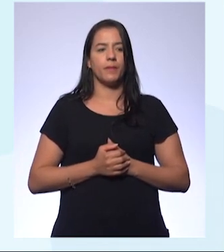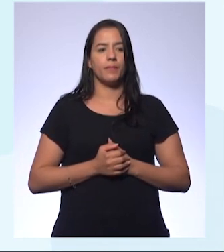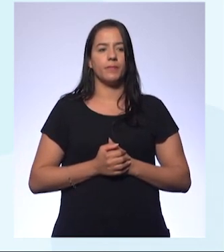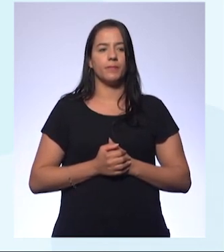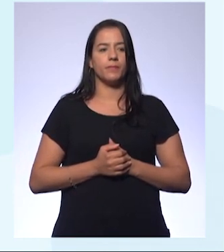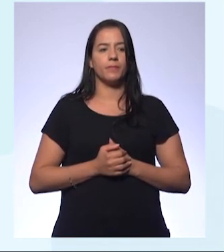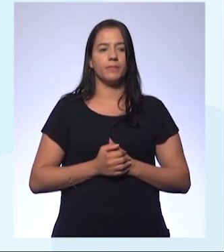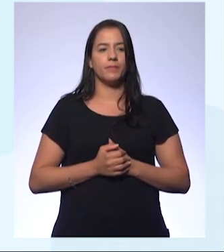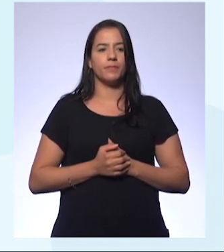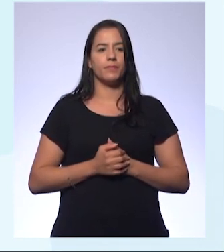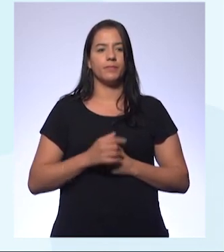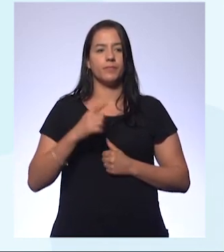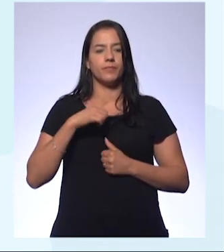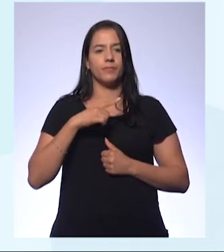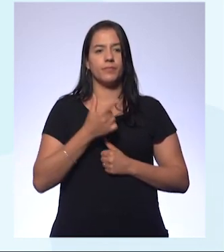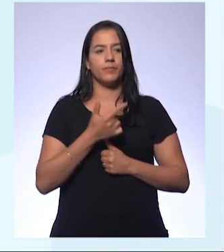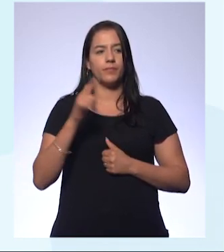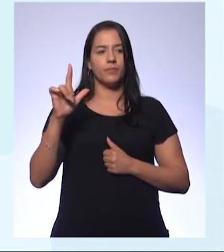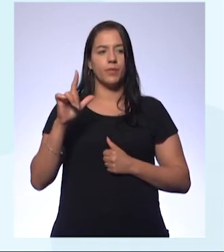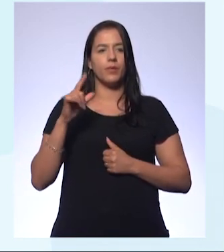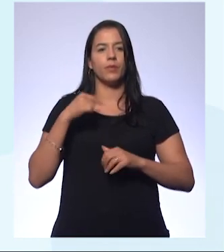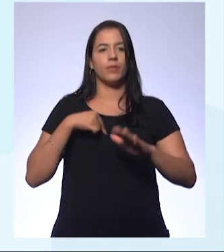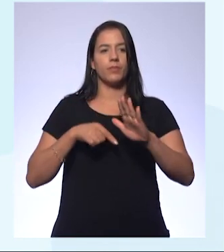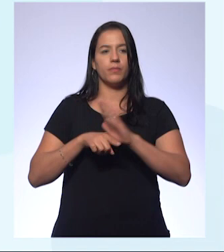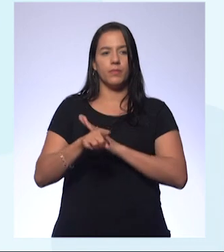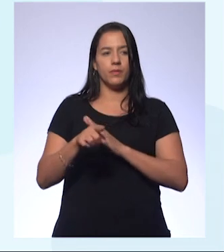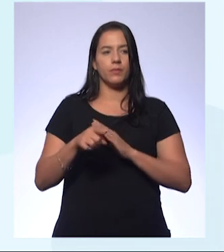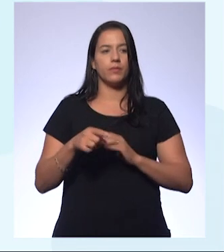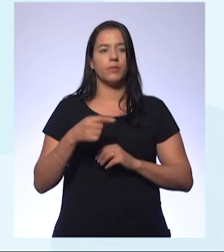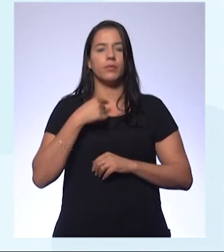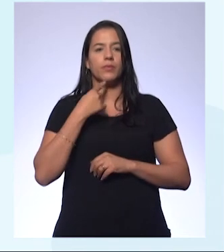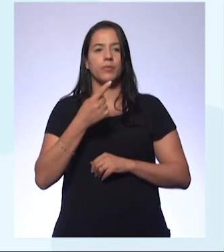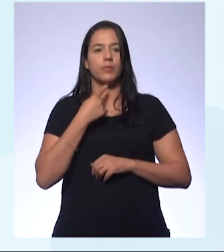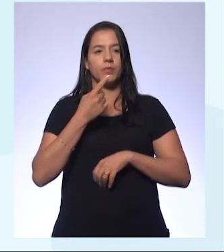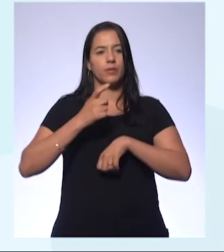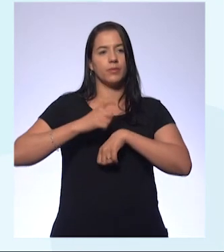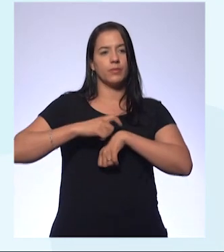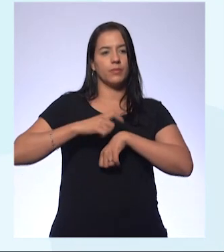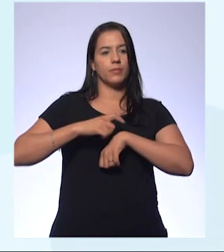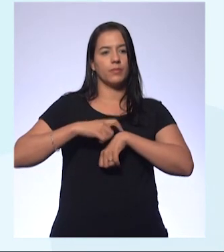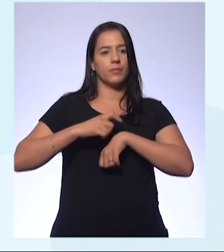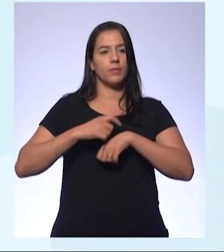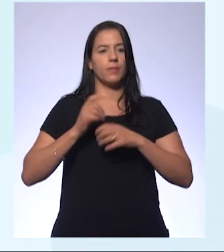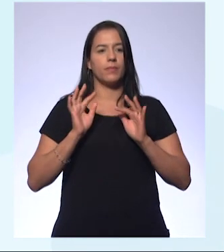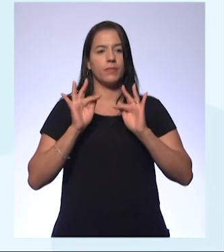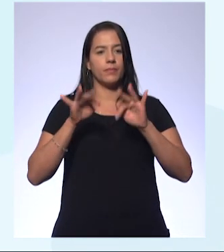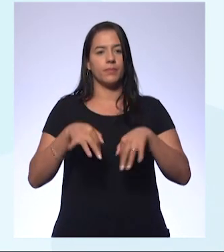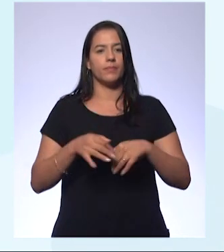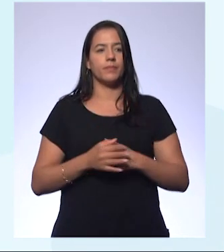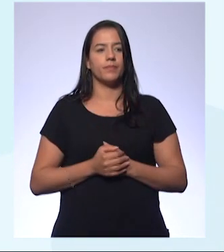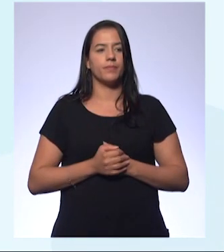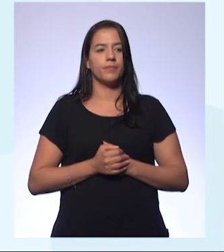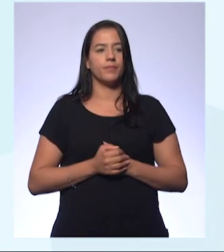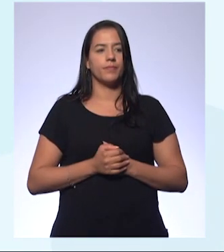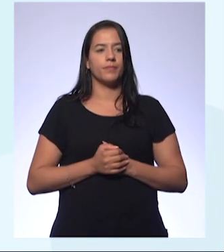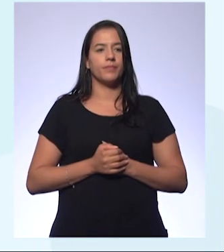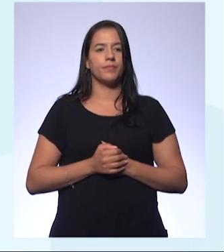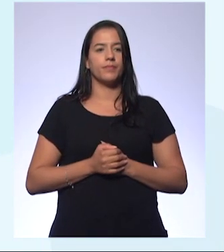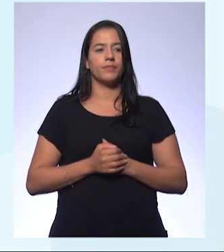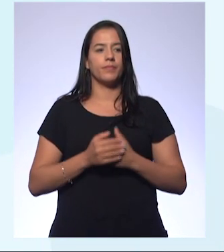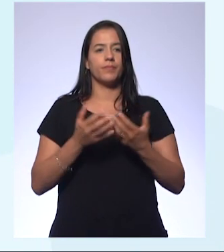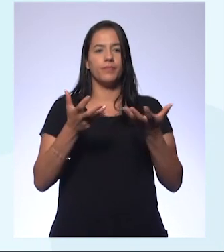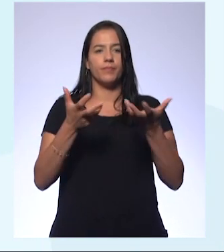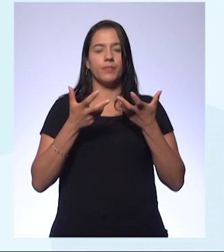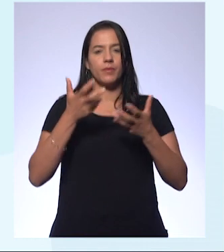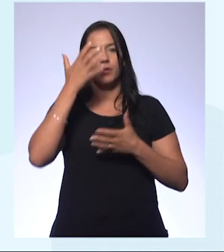E aí a gente tem uma outra questão, que eu acho que não vai dar tempo da gente finalizar, né? Então, eu queria